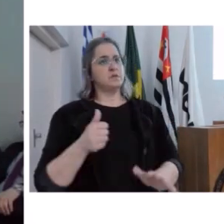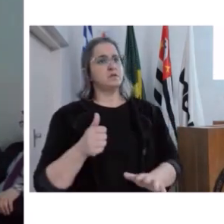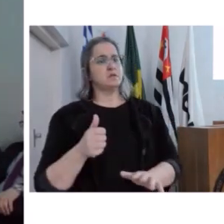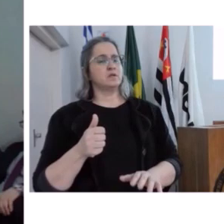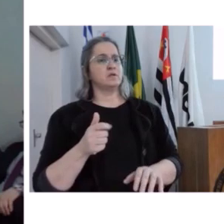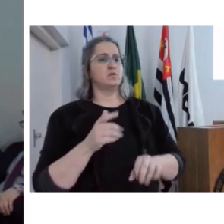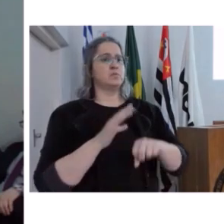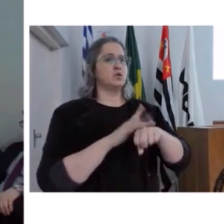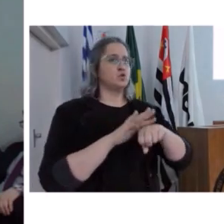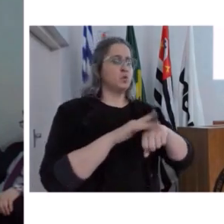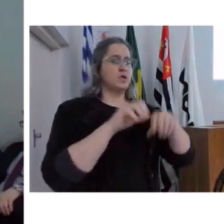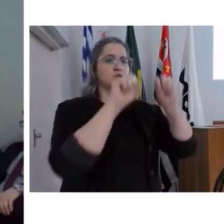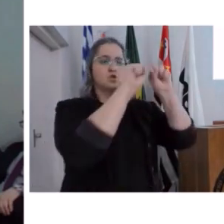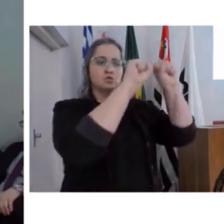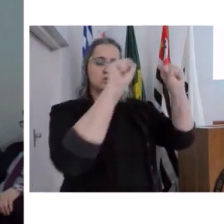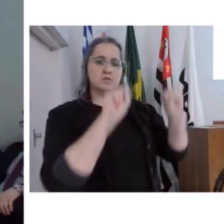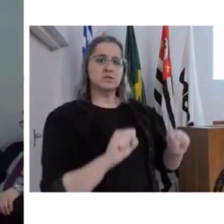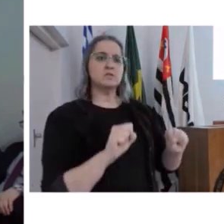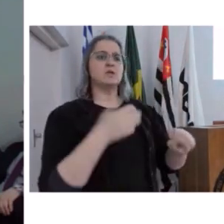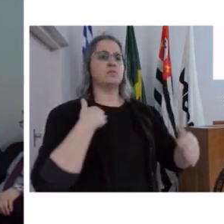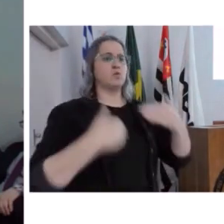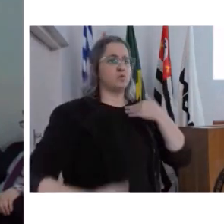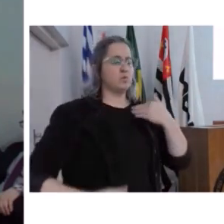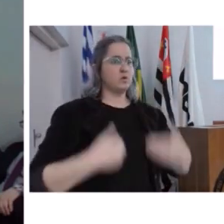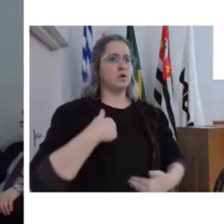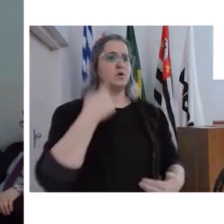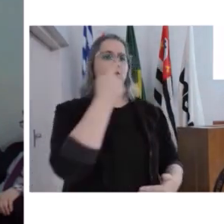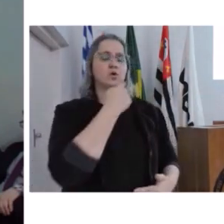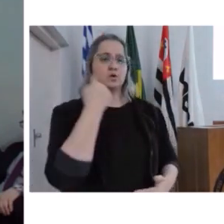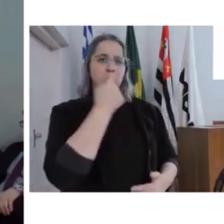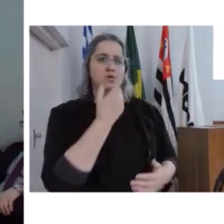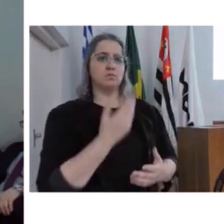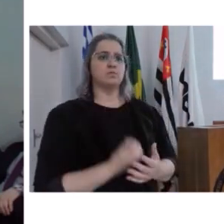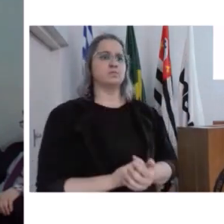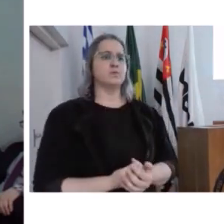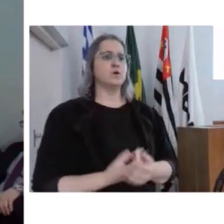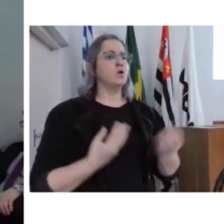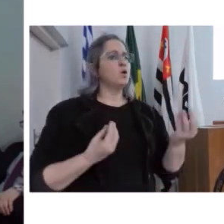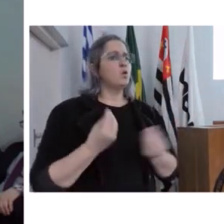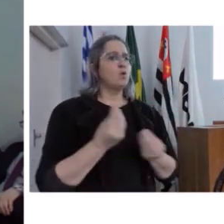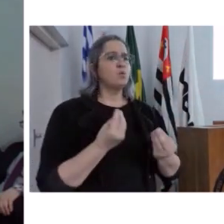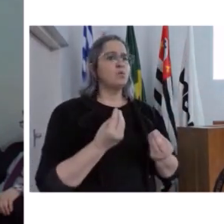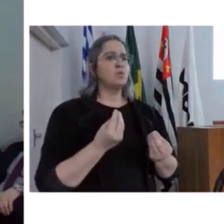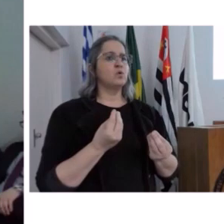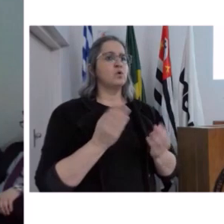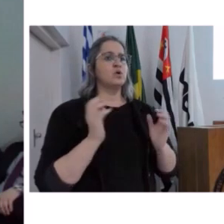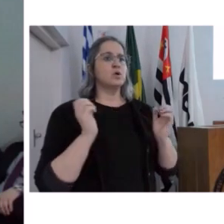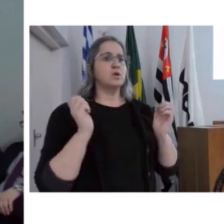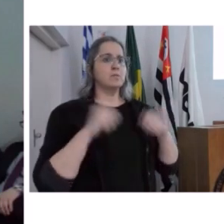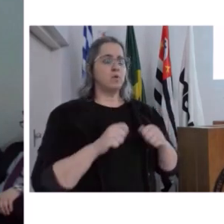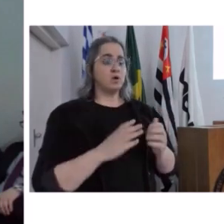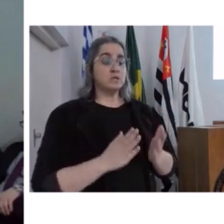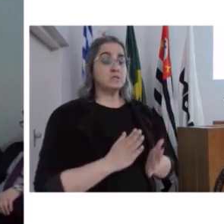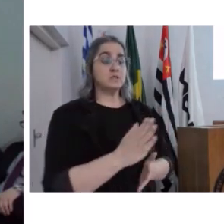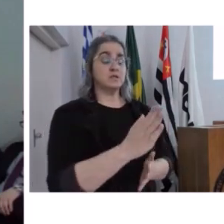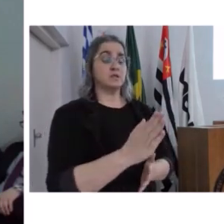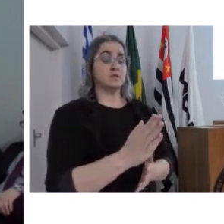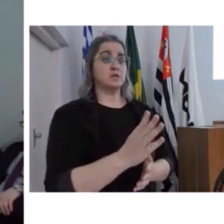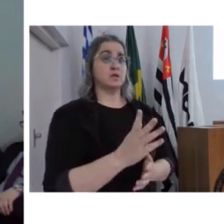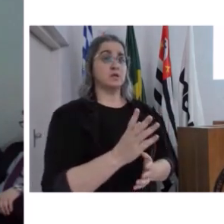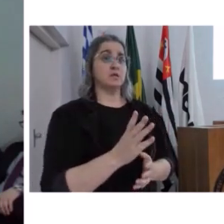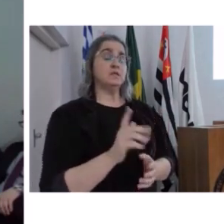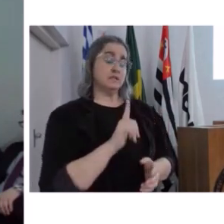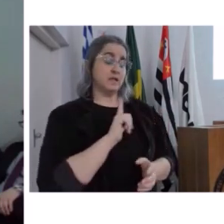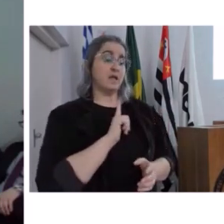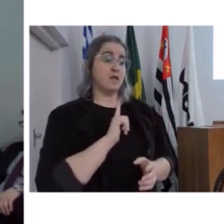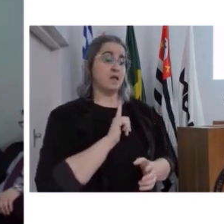muito empírica, 10 anos de trabalho, comprovado e tudo mais. Atualmente, como que pode seguir? Eu já vi que tem residências, às vezes, só que de área muito